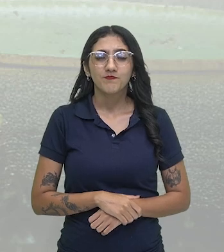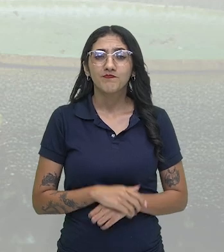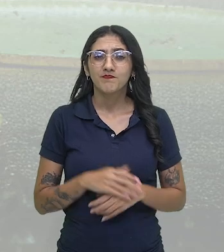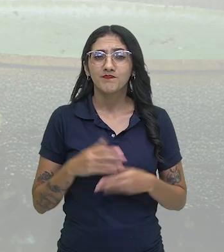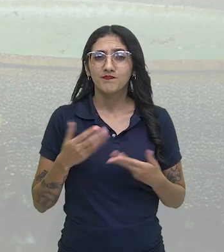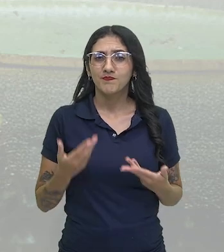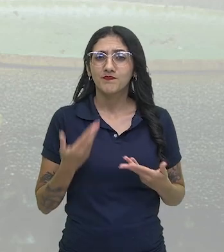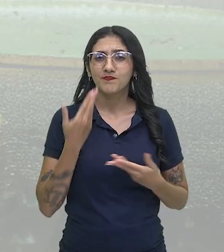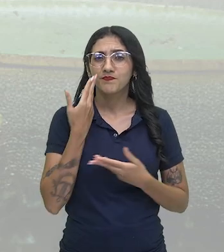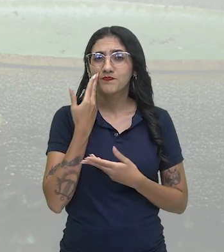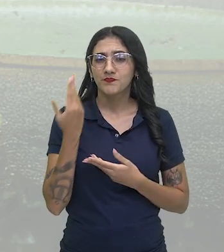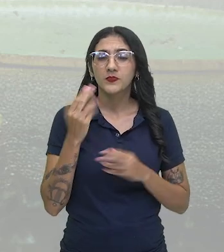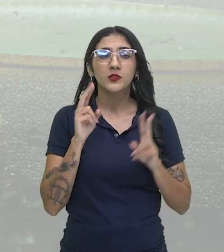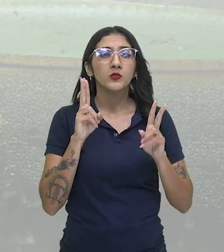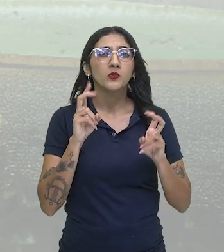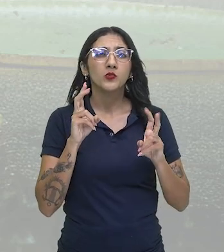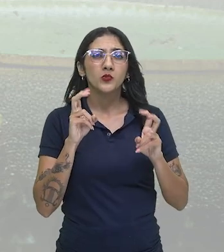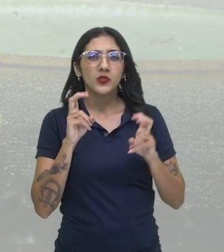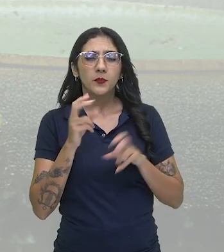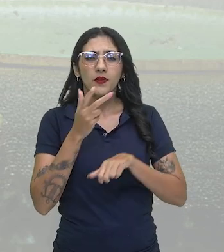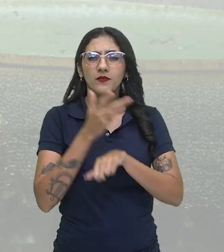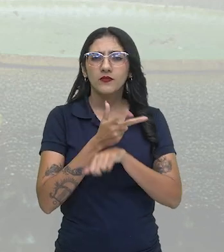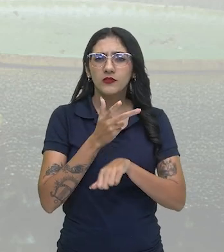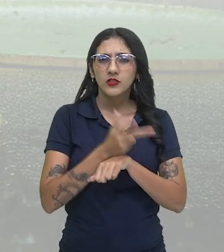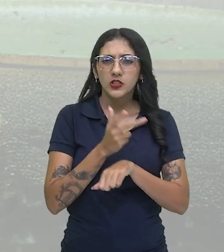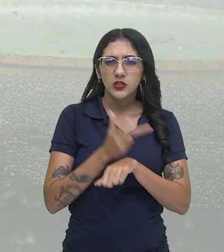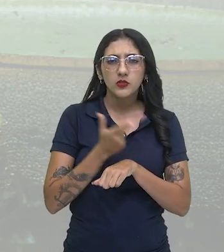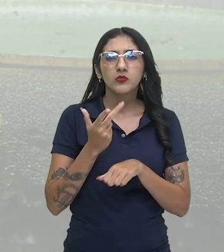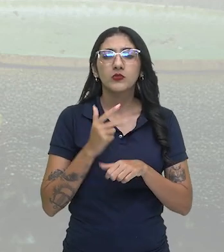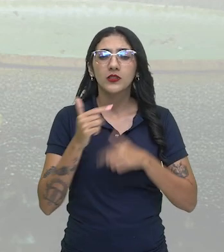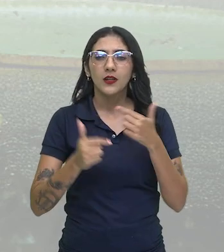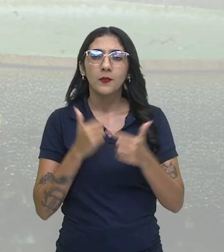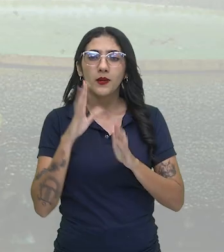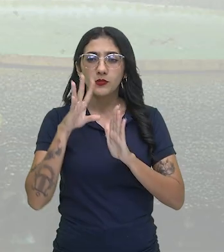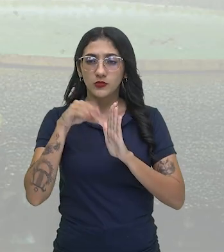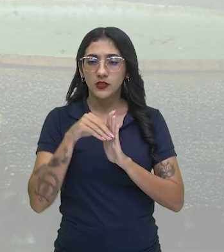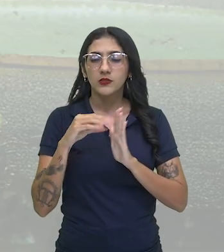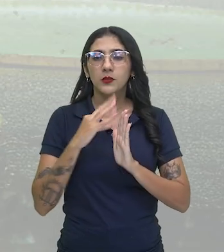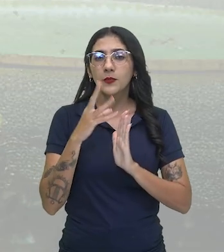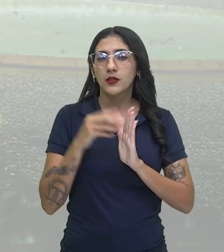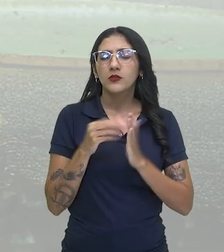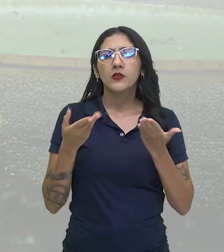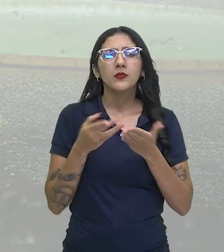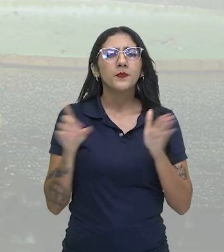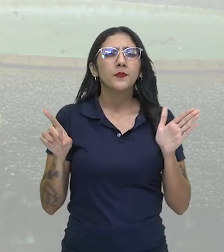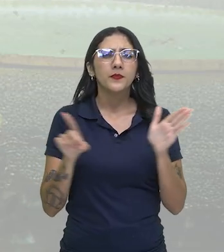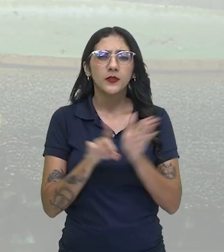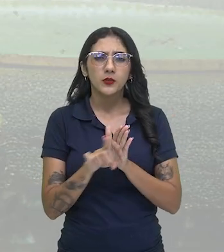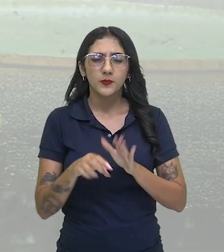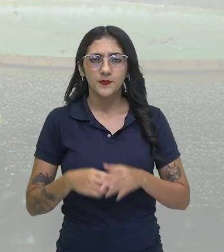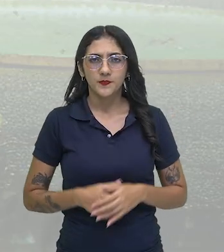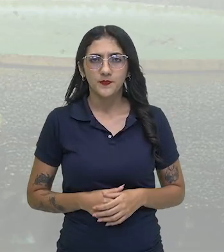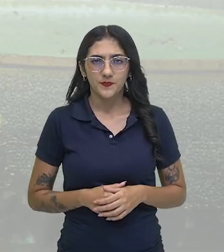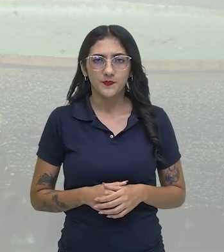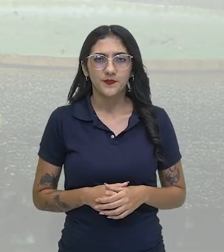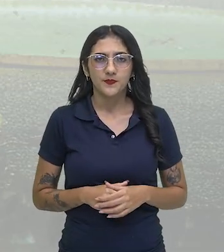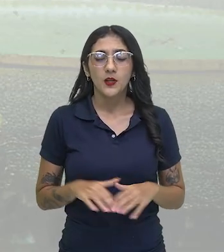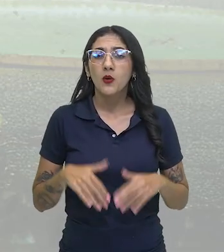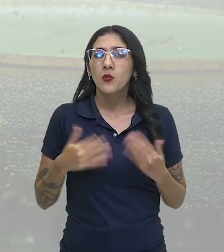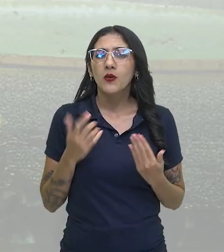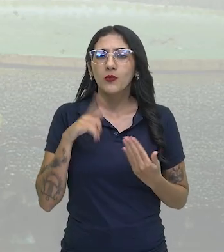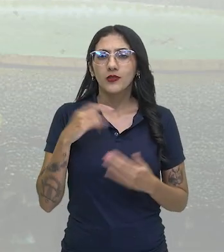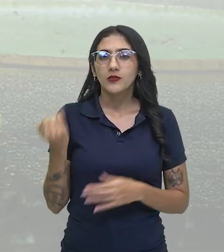Então, o tema é documentário e trabalho na Amazônia. E a nossa pergunta para você é a seguinte: qual é a importância